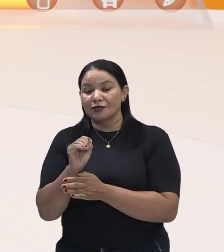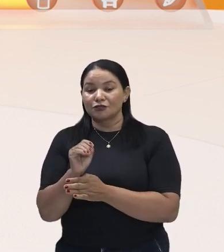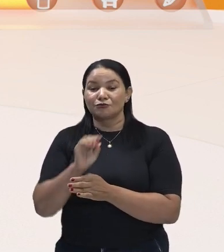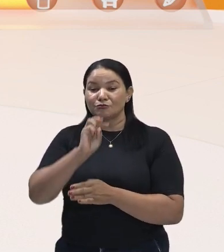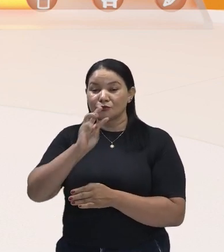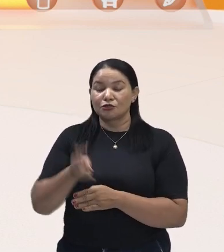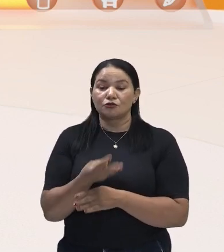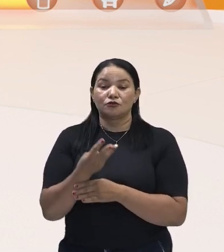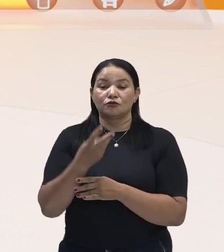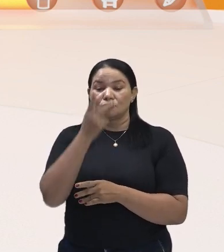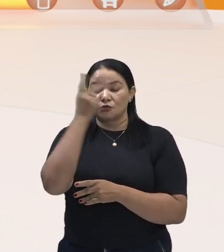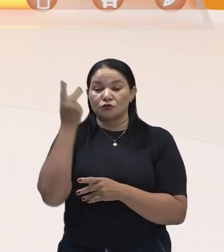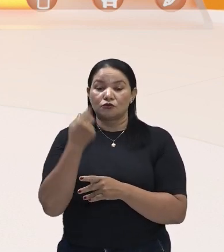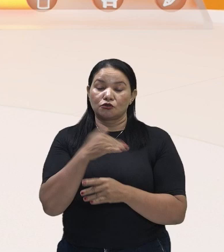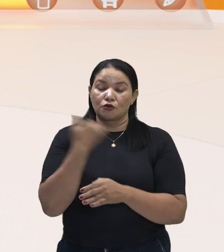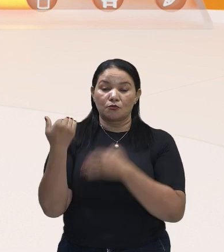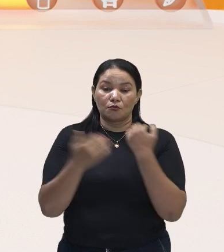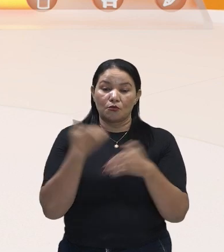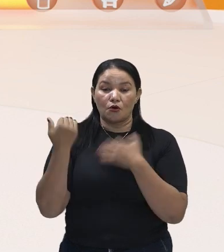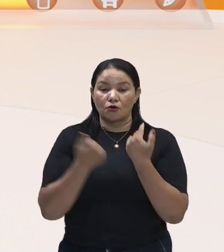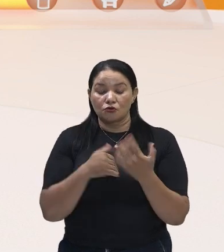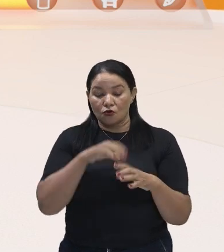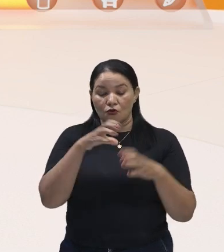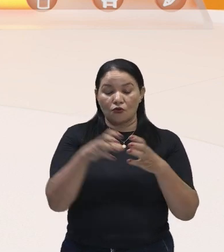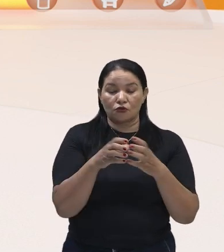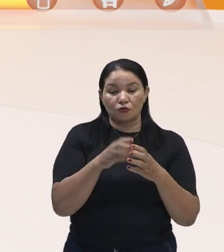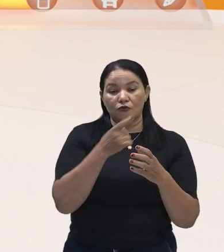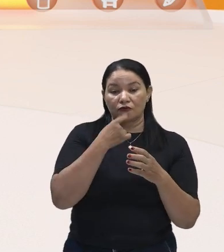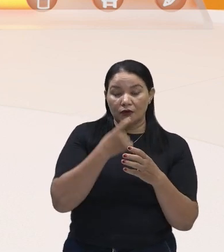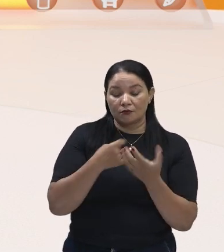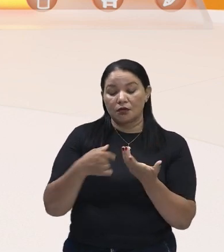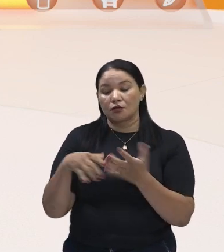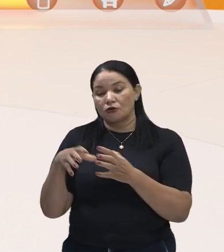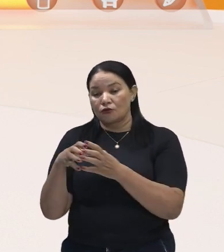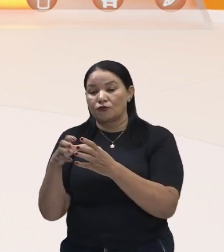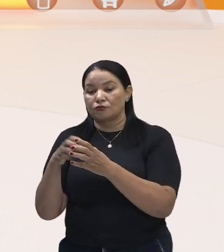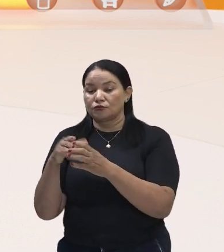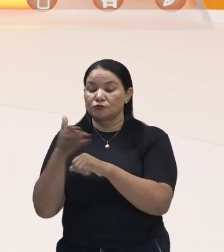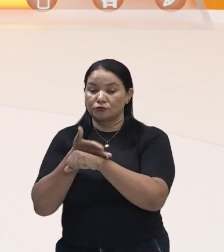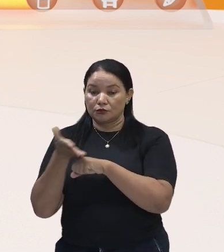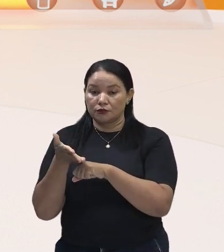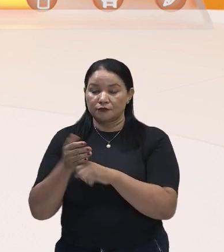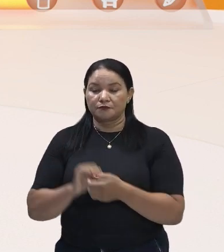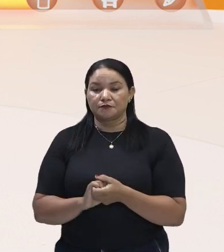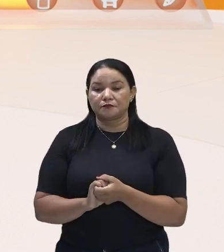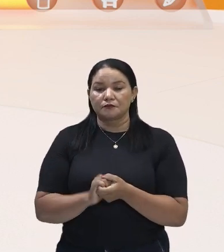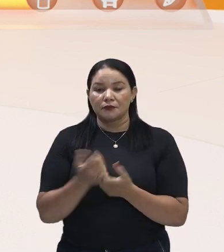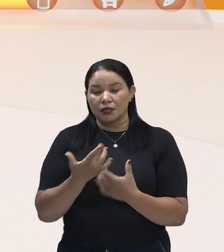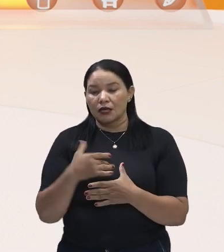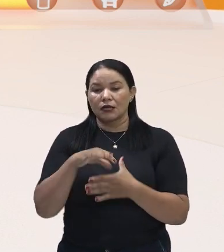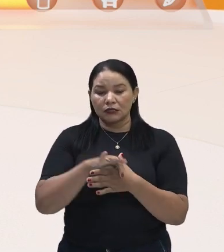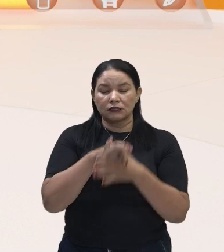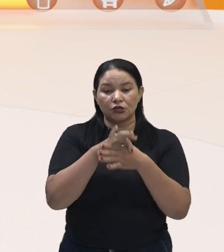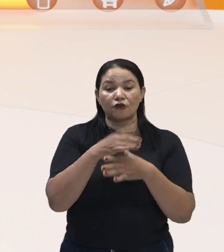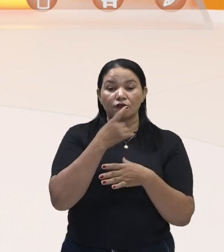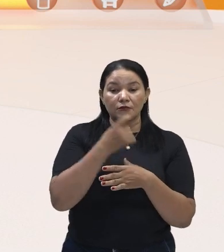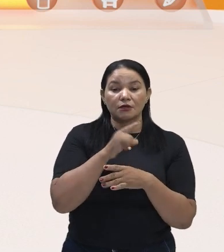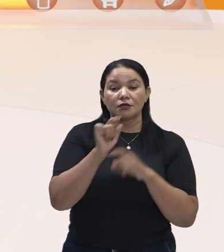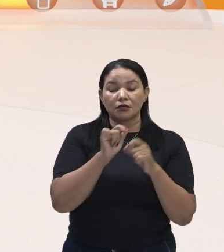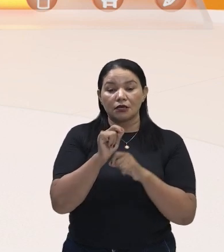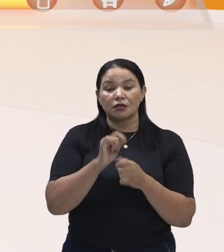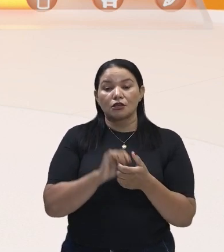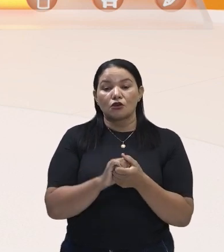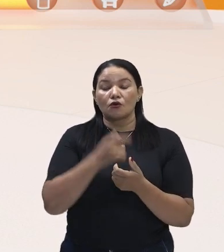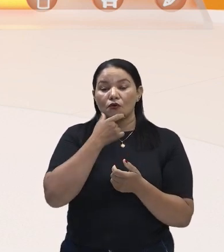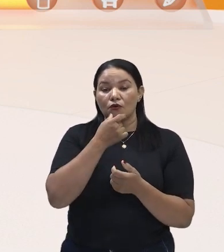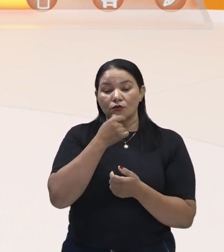na Rússia, entre os vermelhos e os brancos, certo? Quem vai liderar os vermelhos é Trotsky,